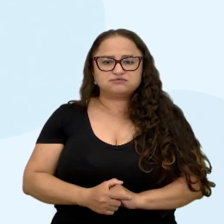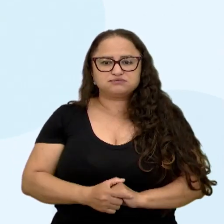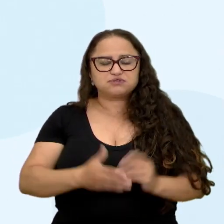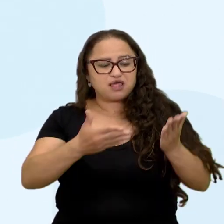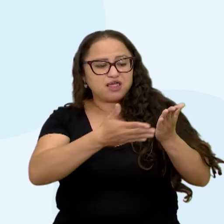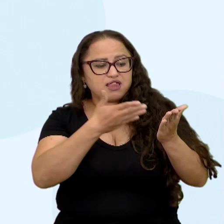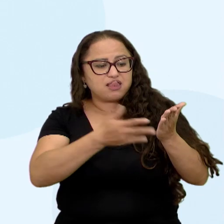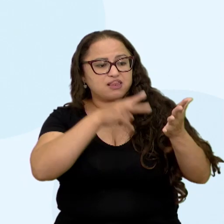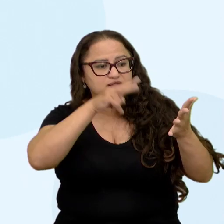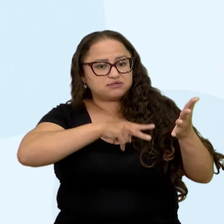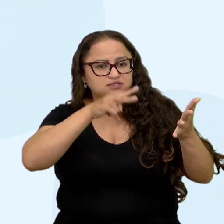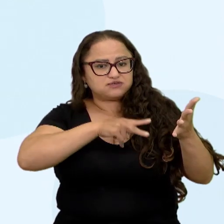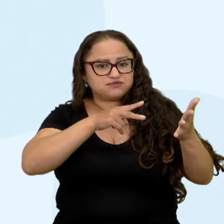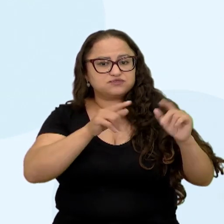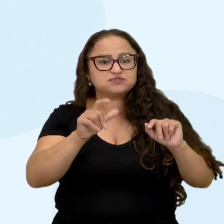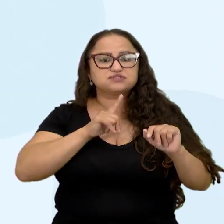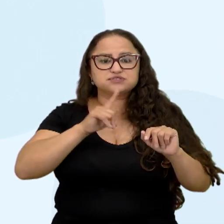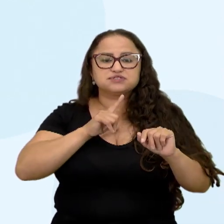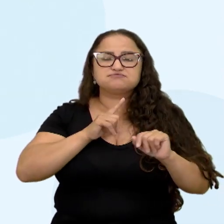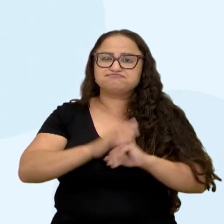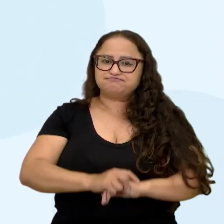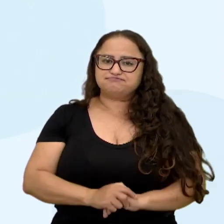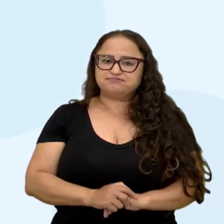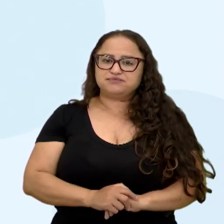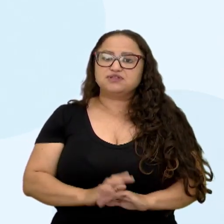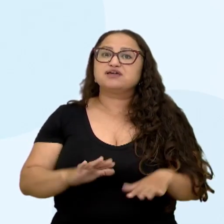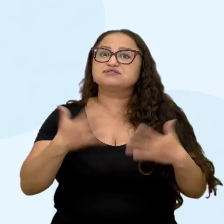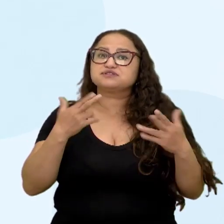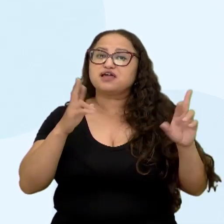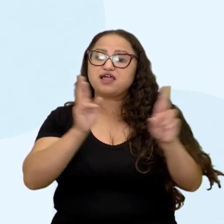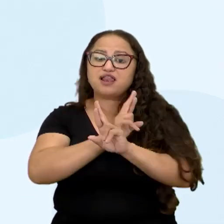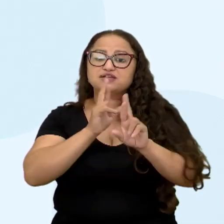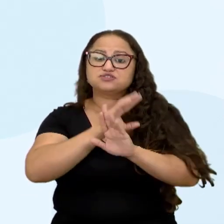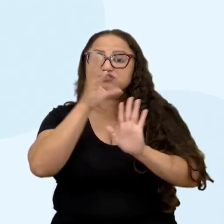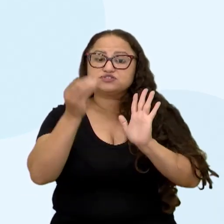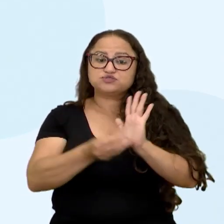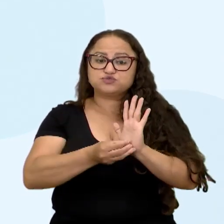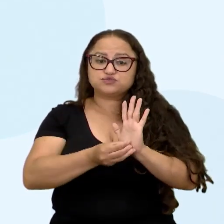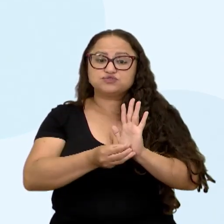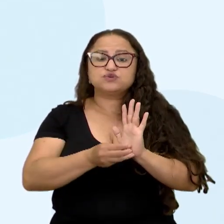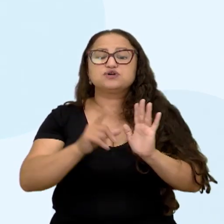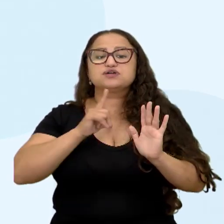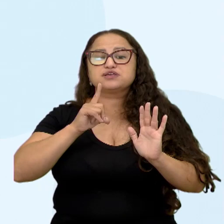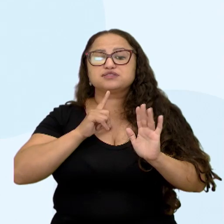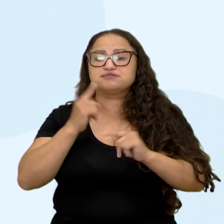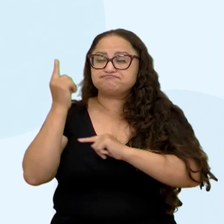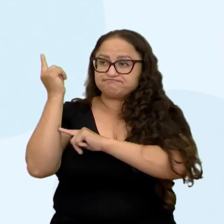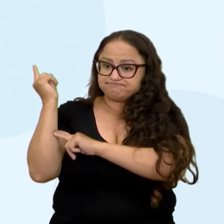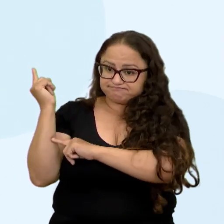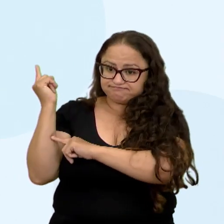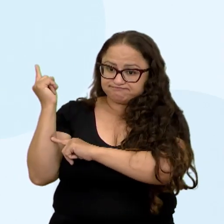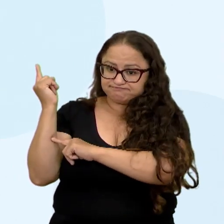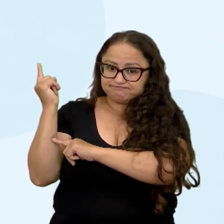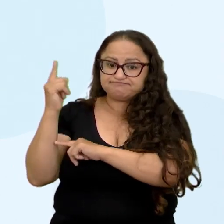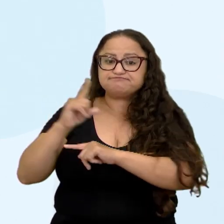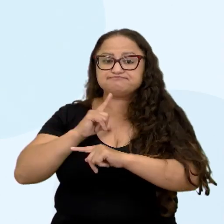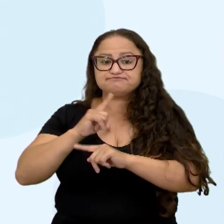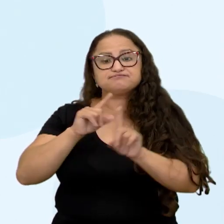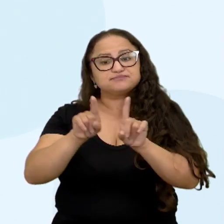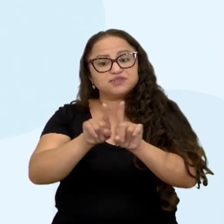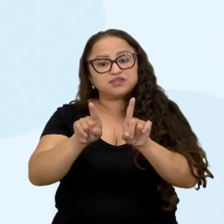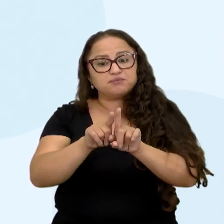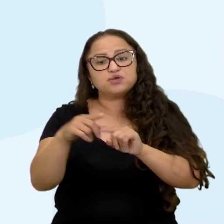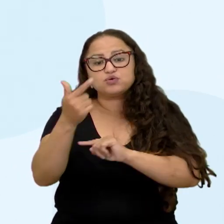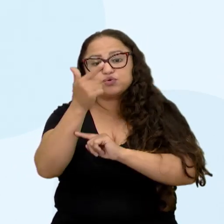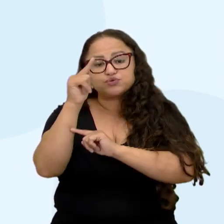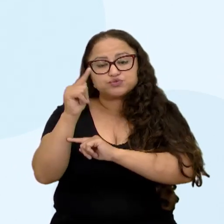livro Morte e Vida Severina, de João Cabral de Melo Neto, ou seja, relacionando tudo isso com as obras dos retirantes de Portinari e os